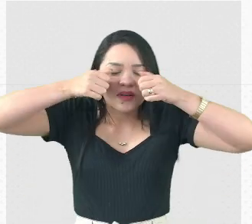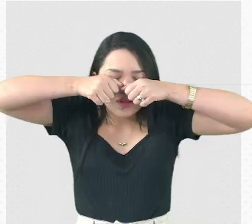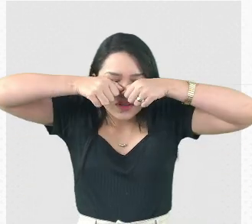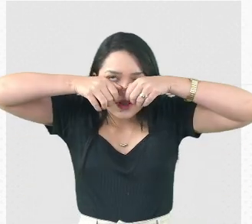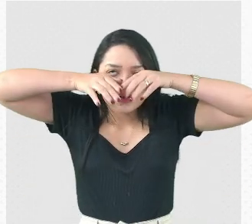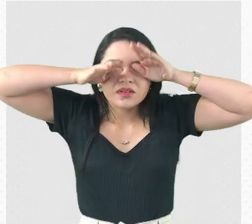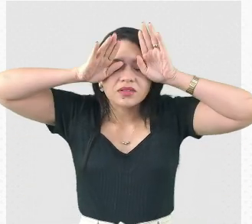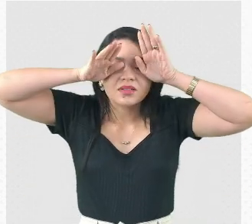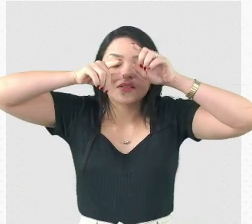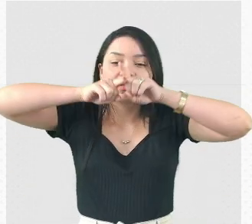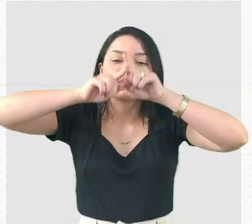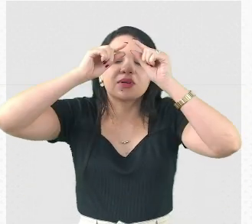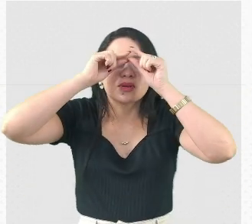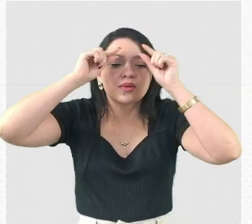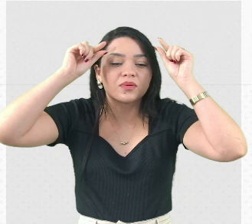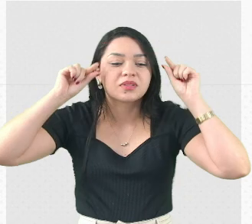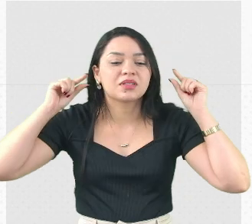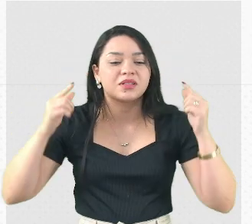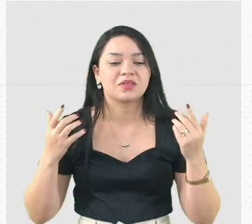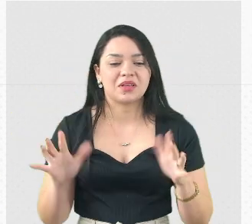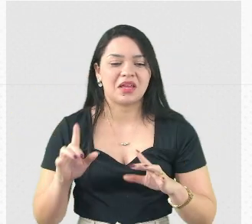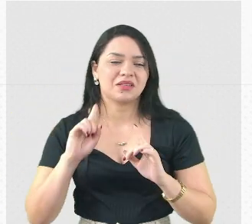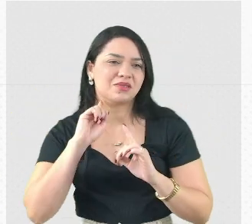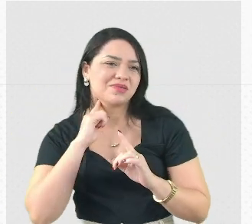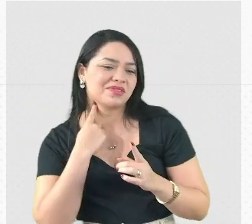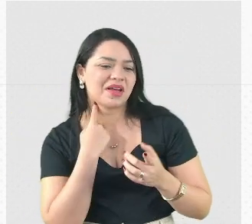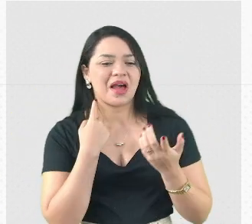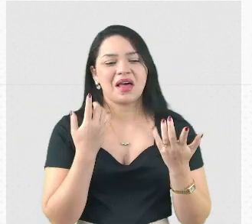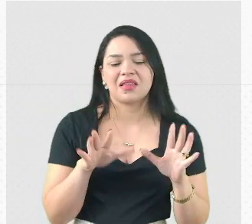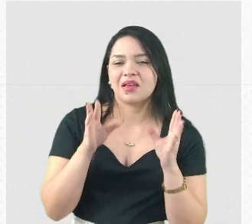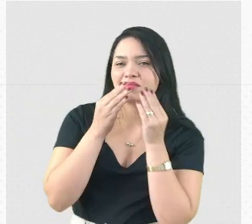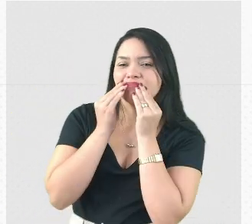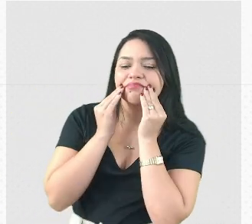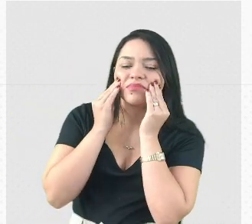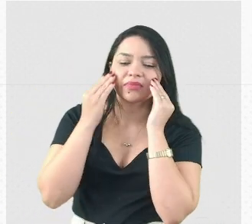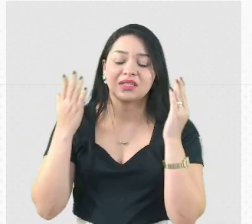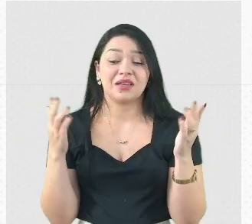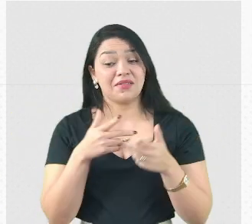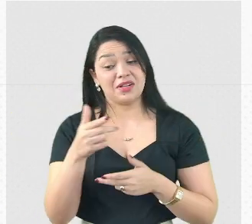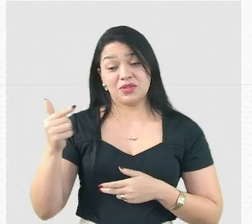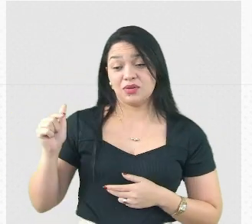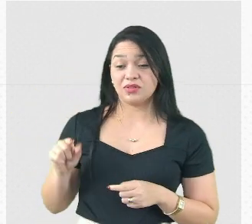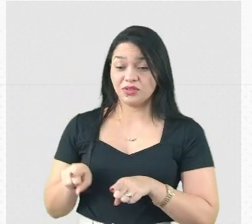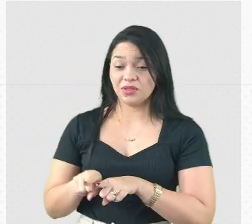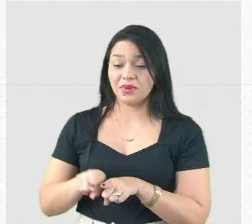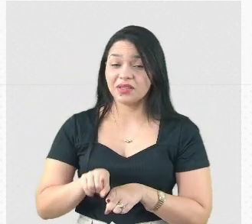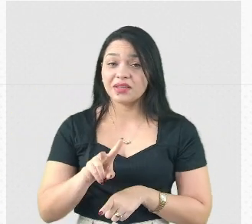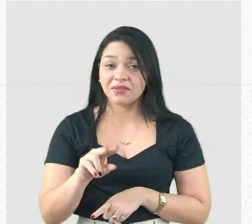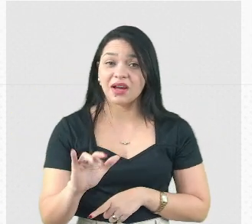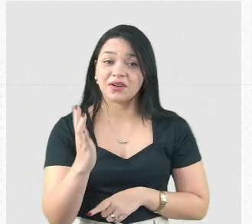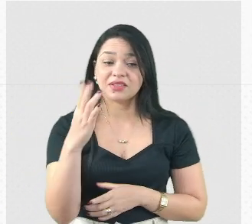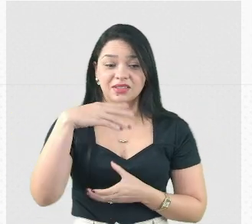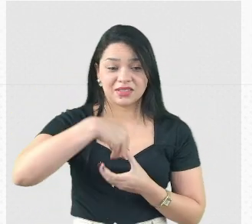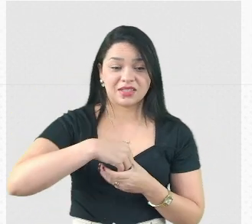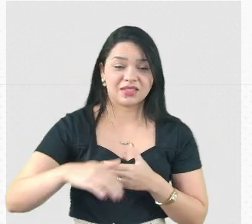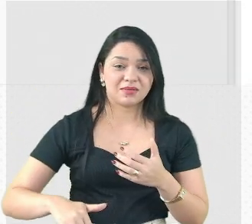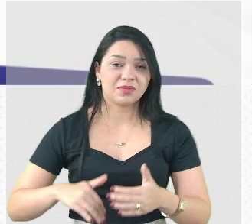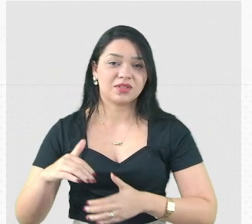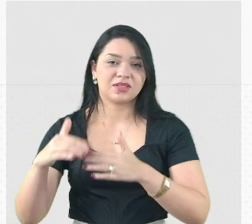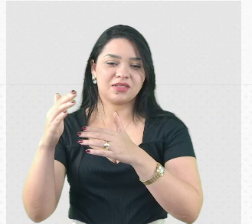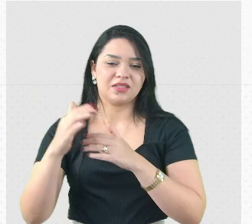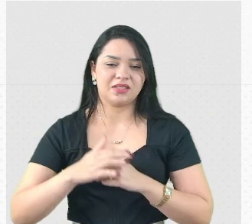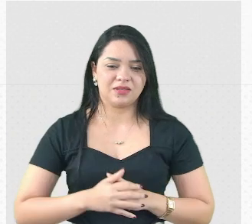com sobrancelha, não querem se sujar, não querem maquiar. Várias outras coisinhas que vão acontecendo dentro deste processo.